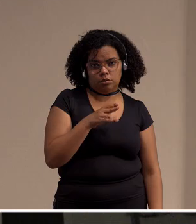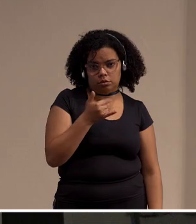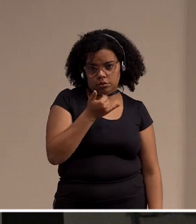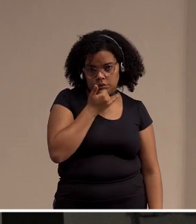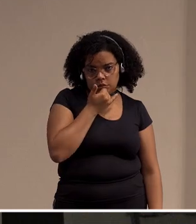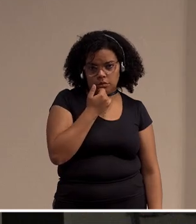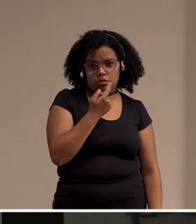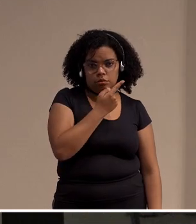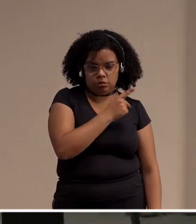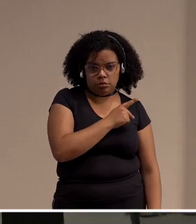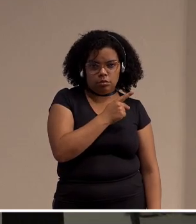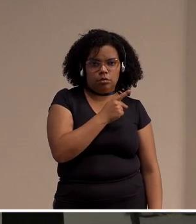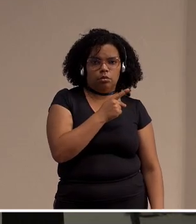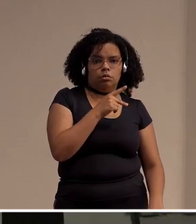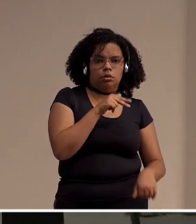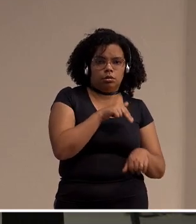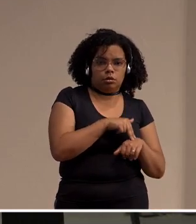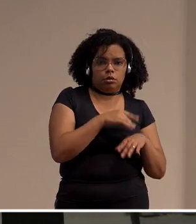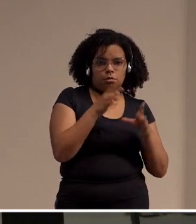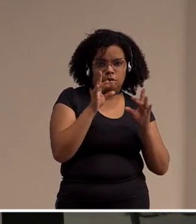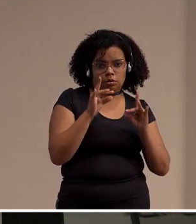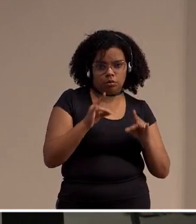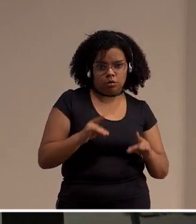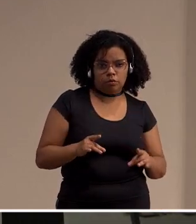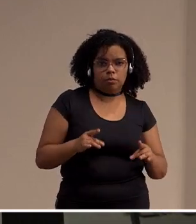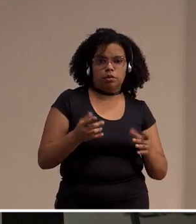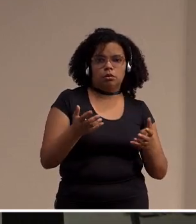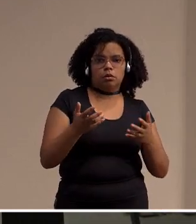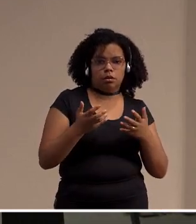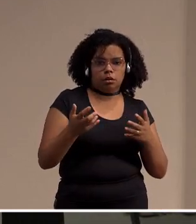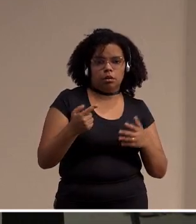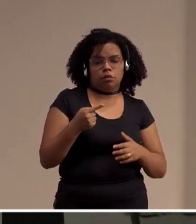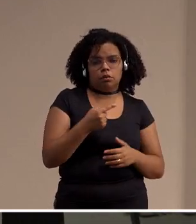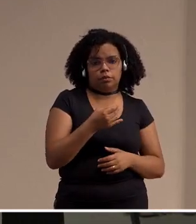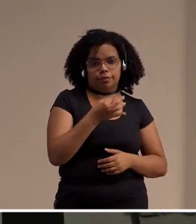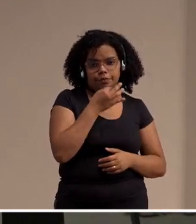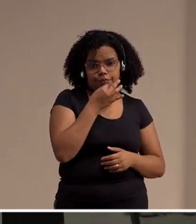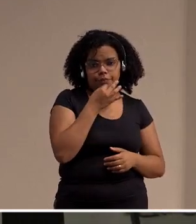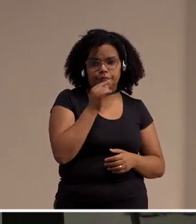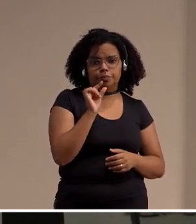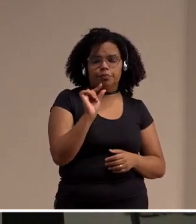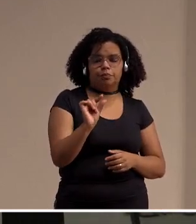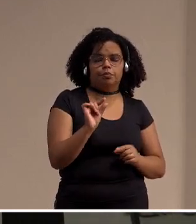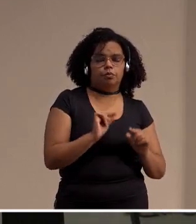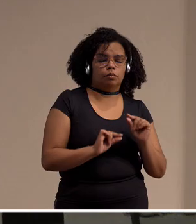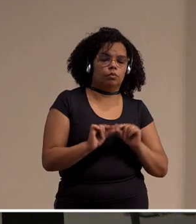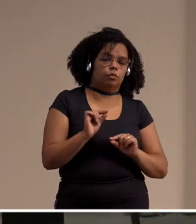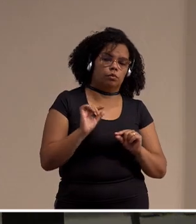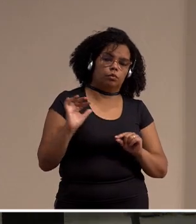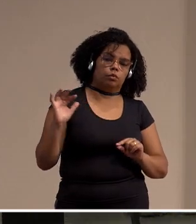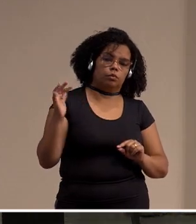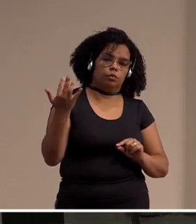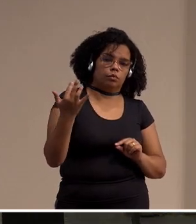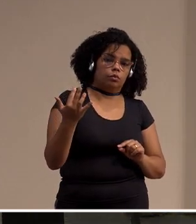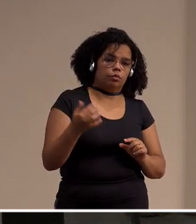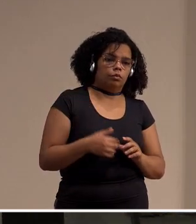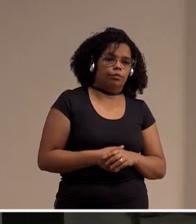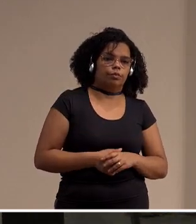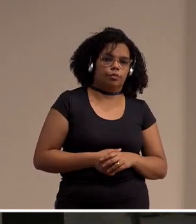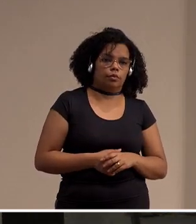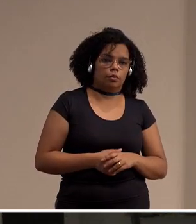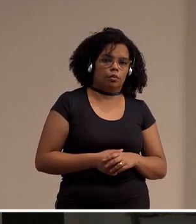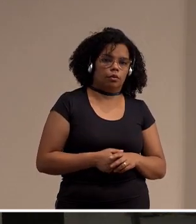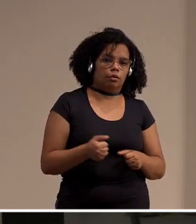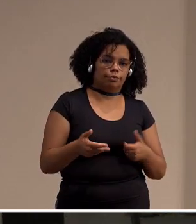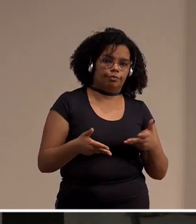seu personagem para descrever essa imagem aqui. Mas eu queria que tu comentasse um pouco o que está acontecendo e as